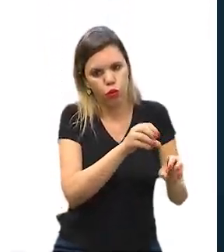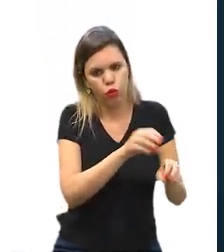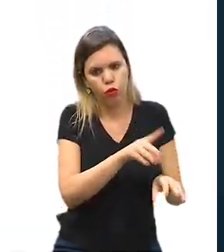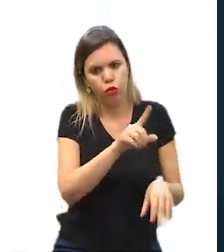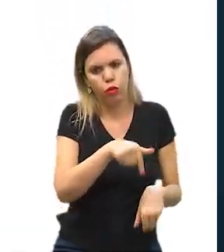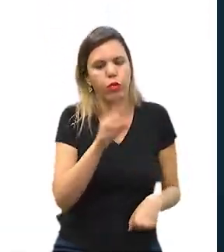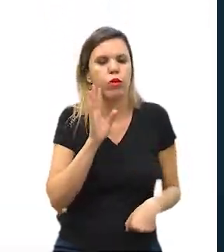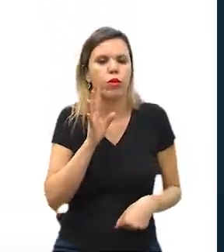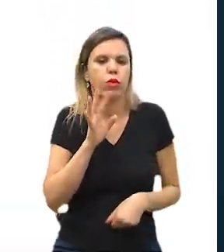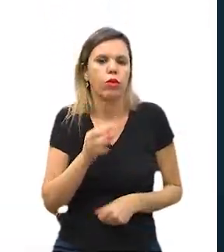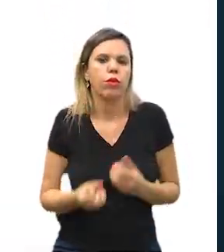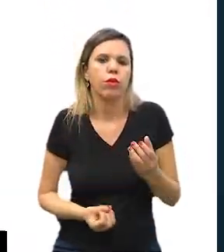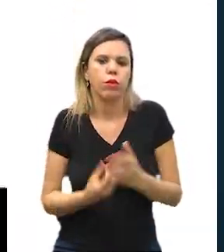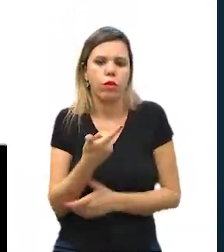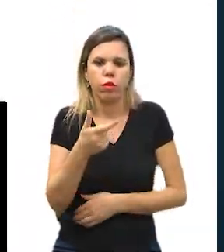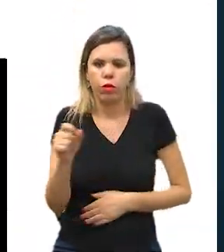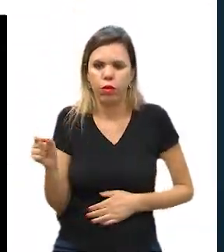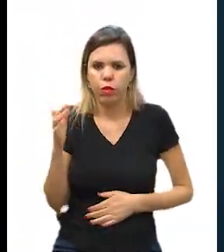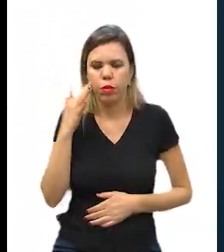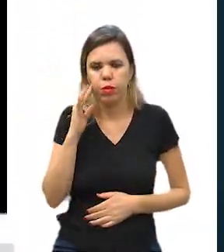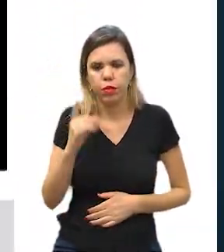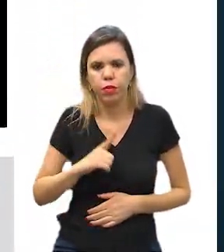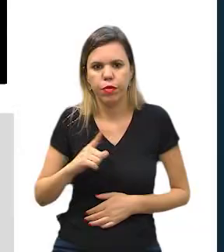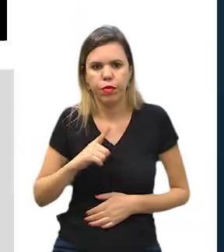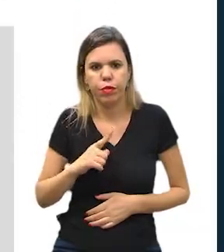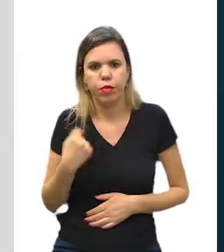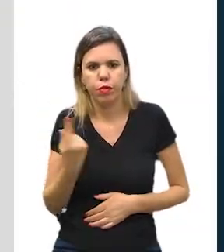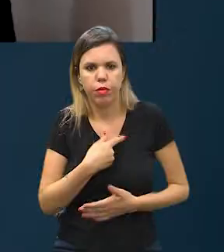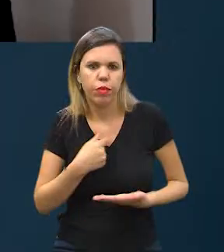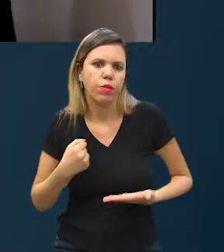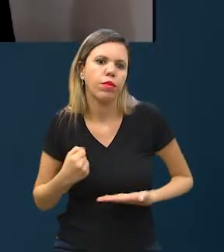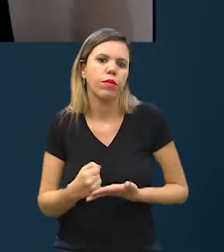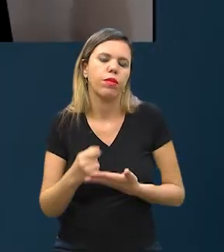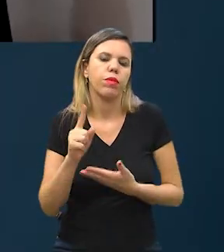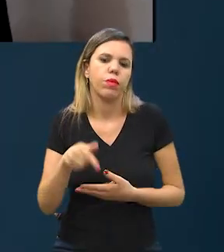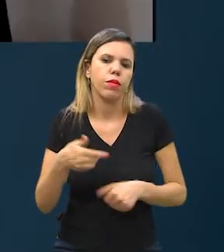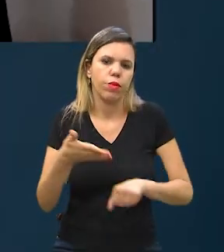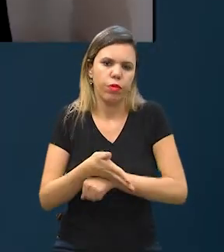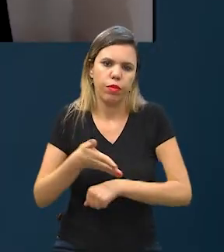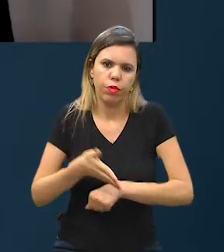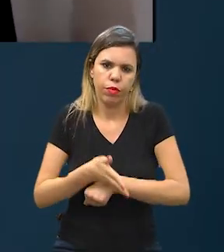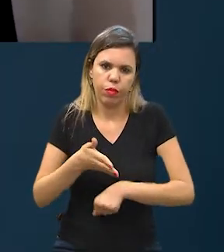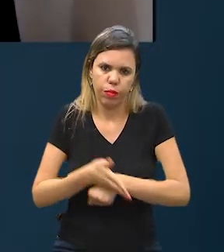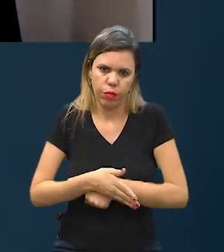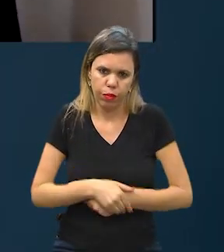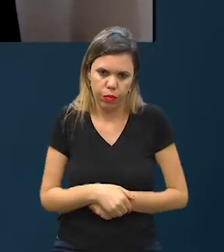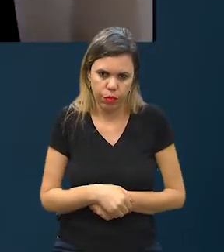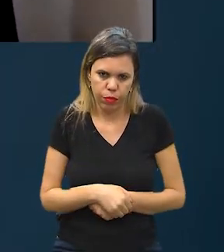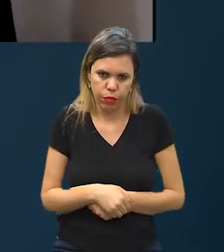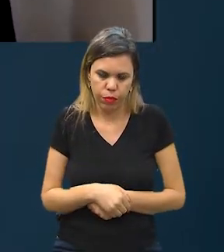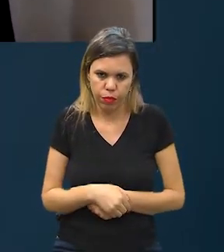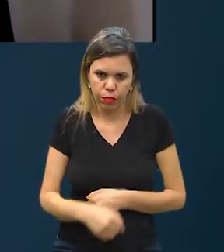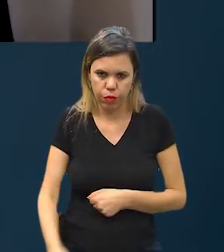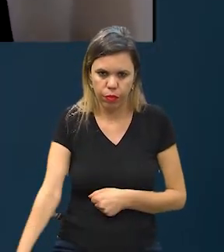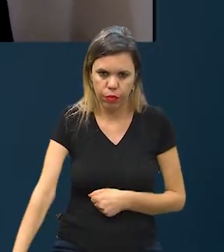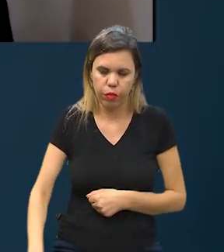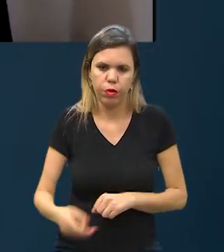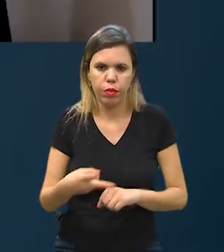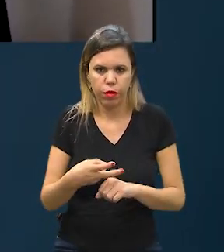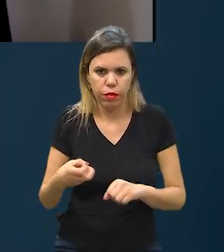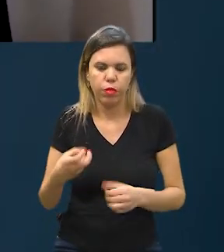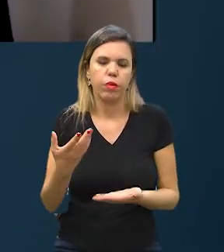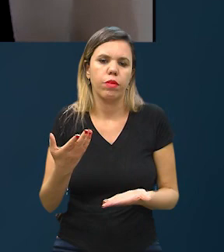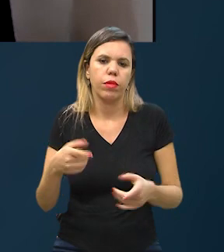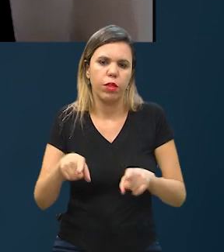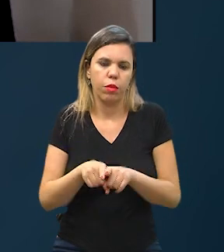o bacana que aconteceu também em 2020, que eu acho que foi uma chavinha para a gente, foi ter participado de podcast no Sesc